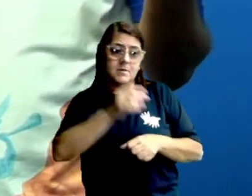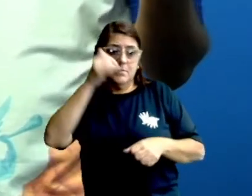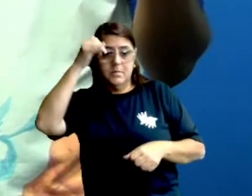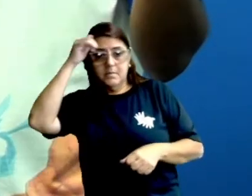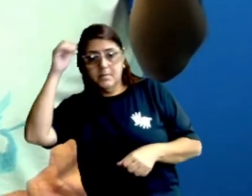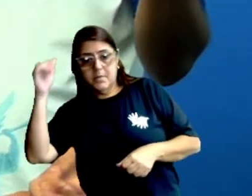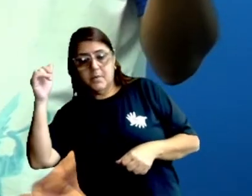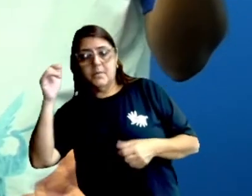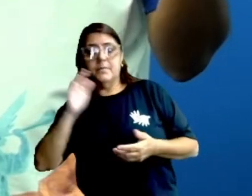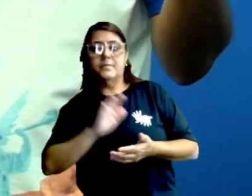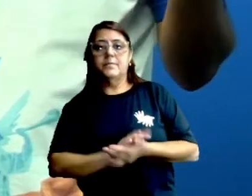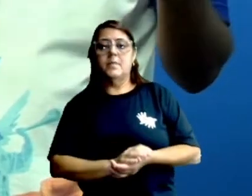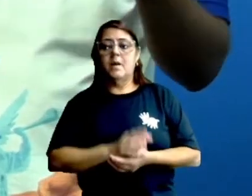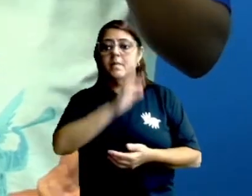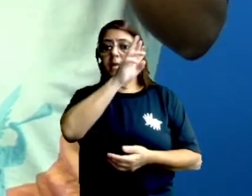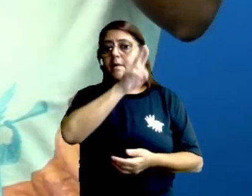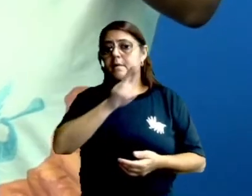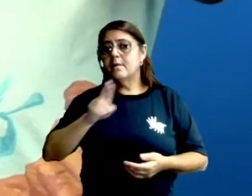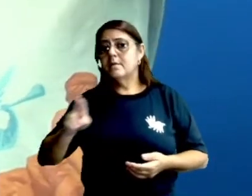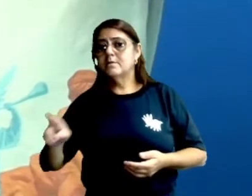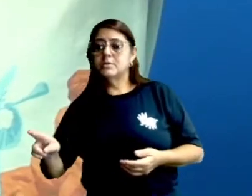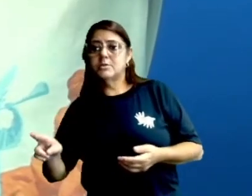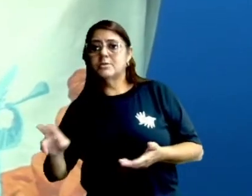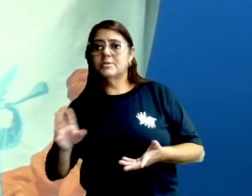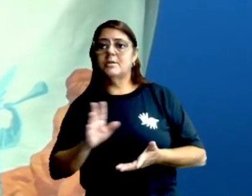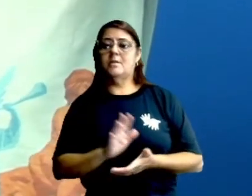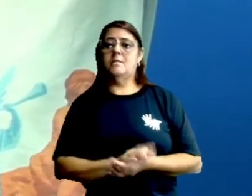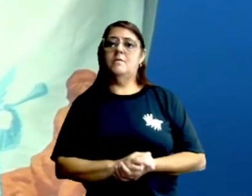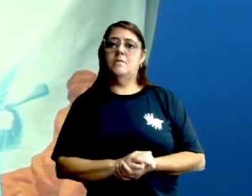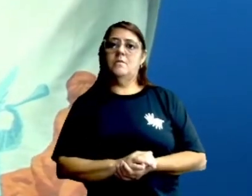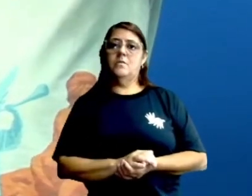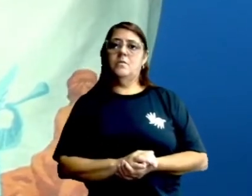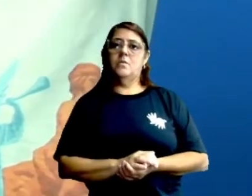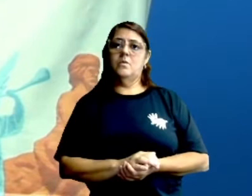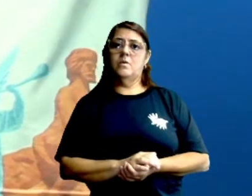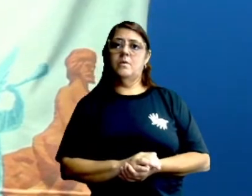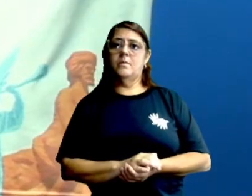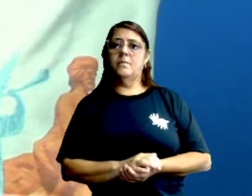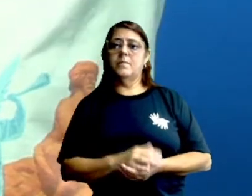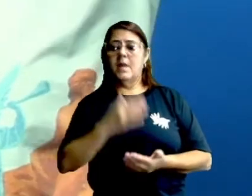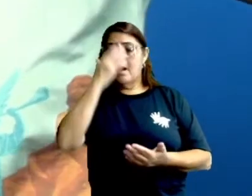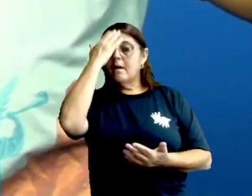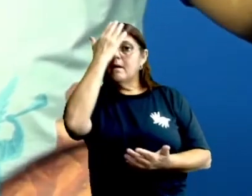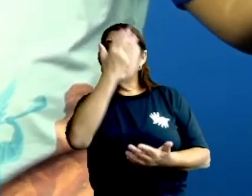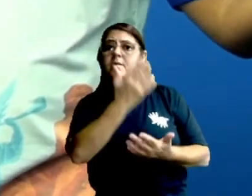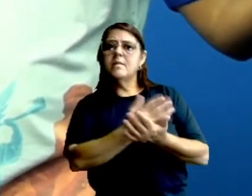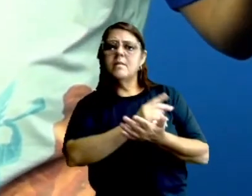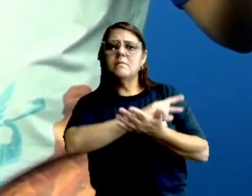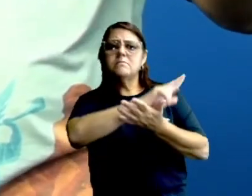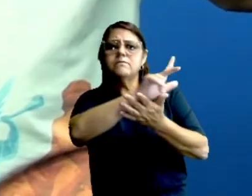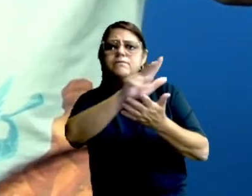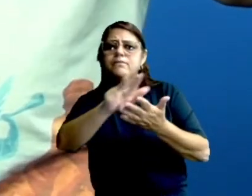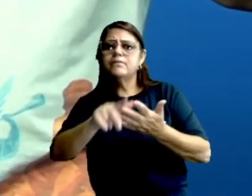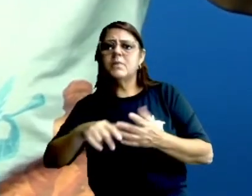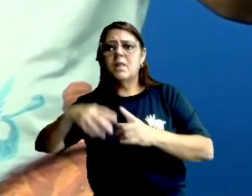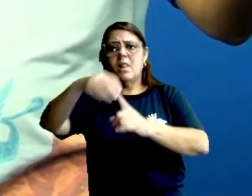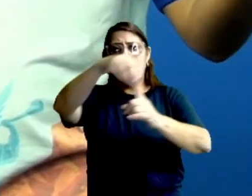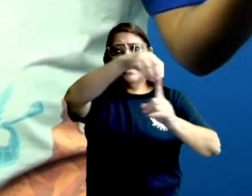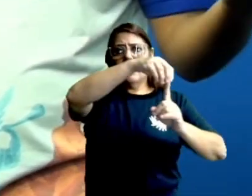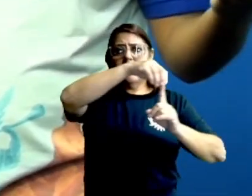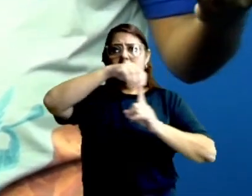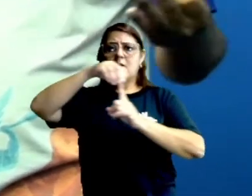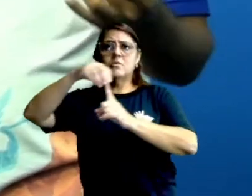possuíam semelhanças na questão da religiosidade, de serem politeístas, de acreditarem em vários deuses e